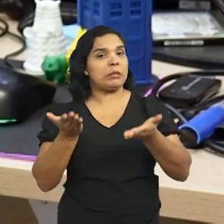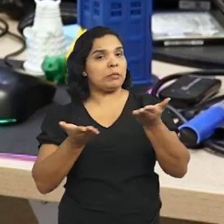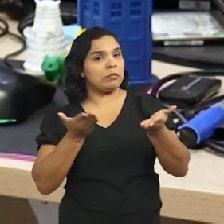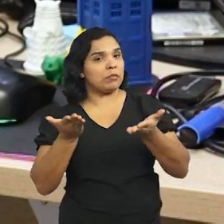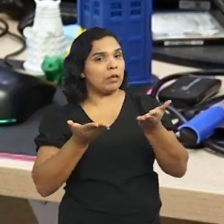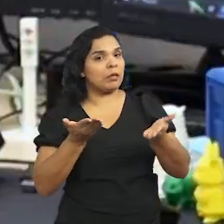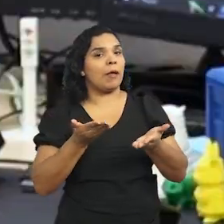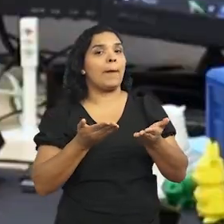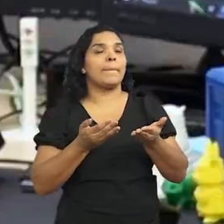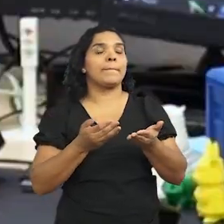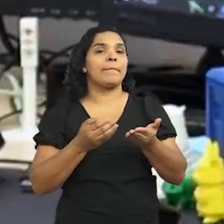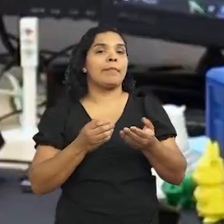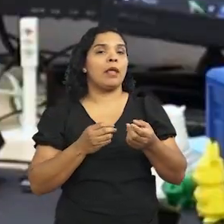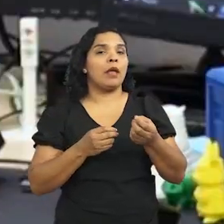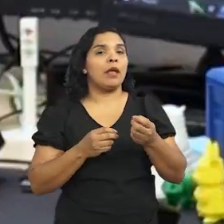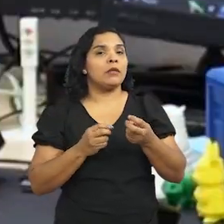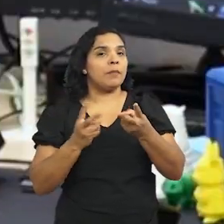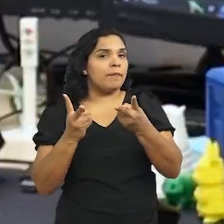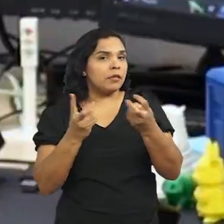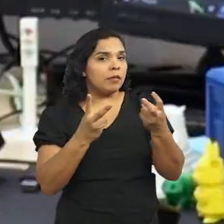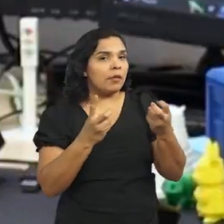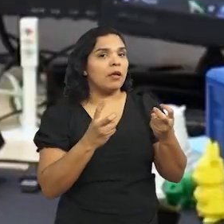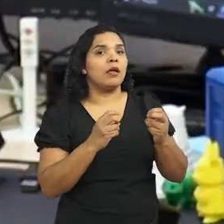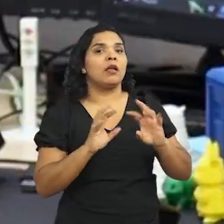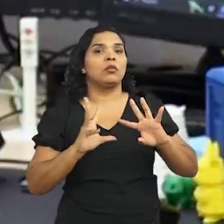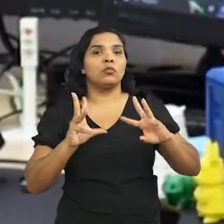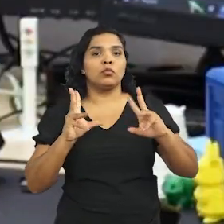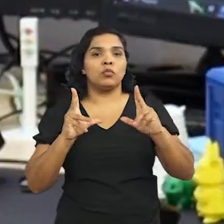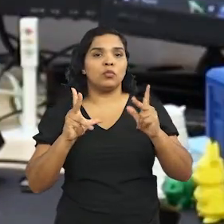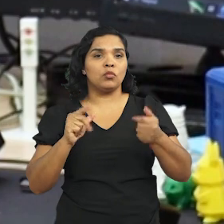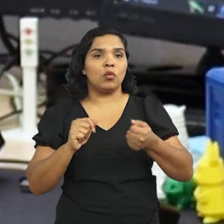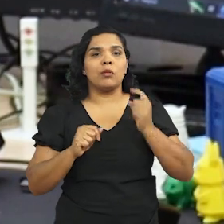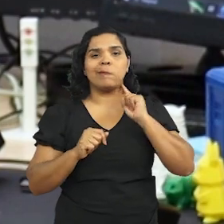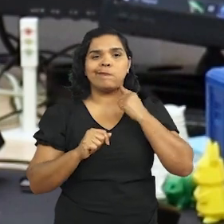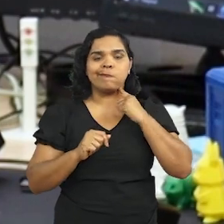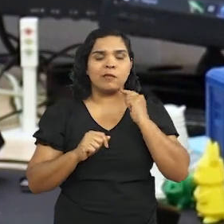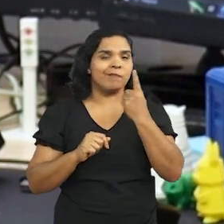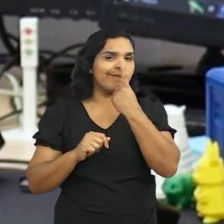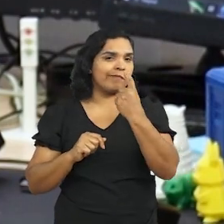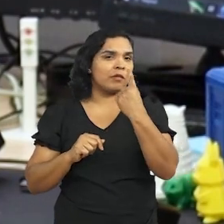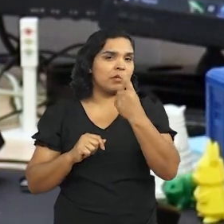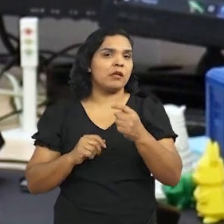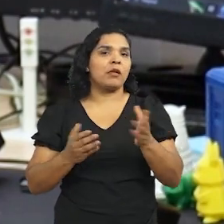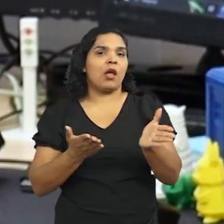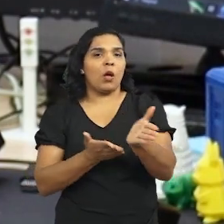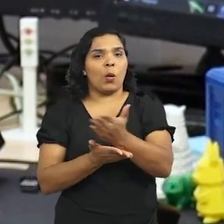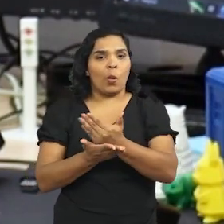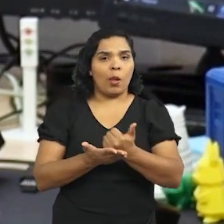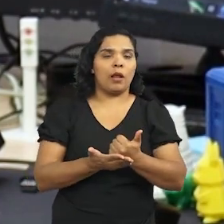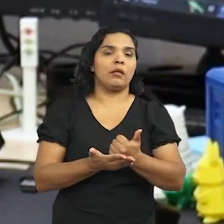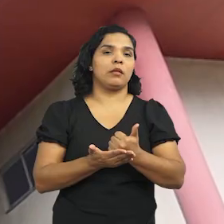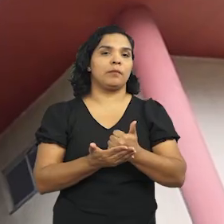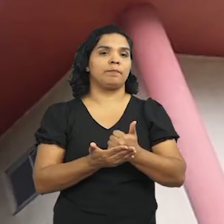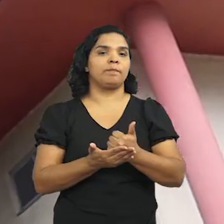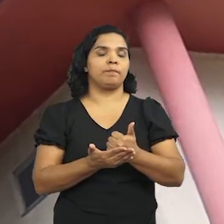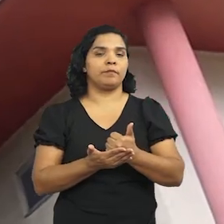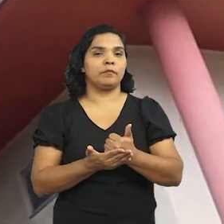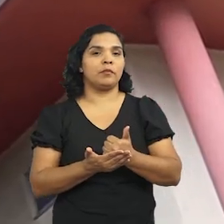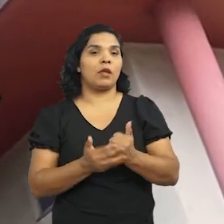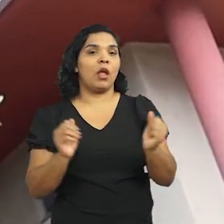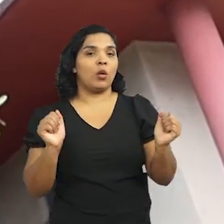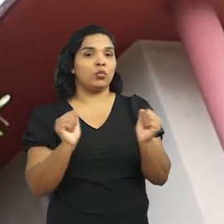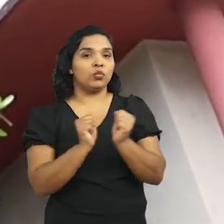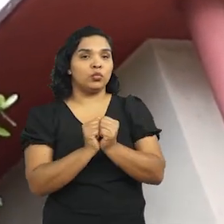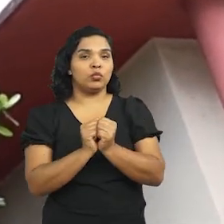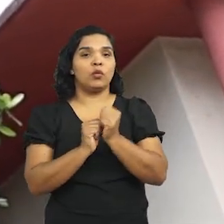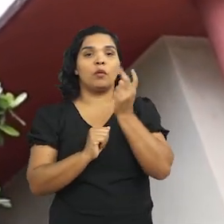gente tem que tratar ele. A gente tem essa capacidade de verificar um painel que mostra todos os poluentes dos pontos onde ele coleta esse dado. Por meio de uma